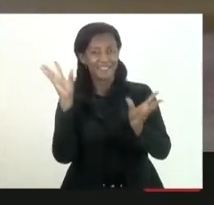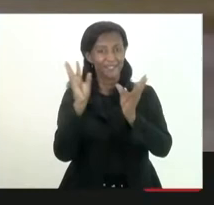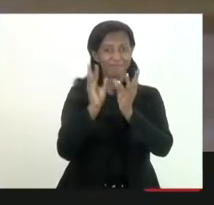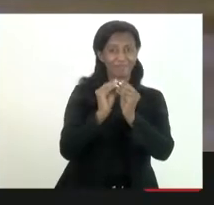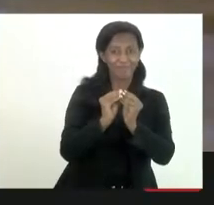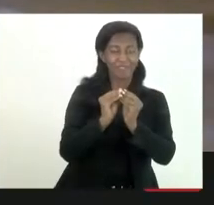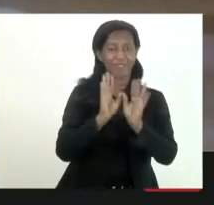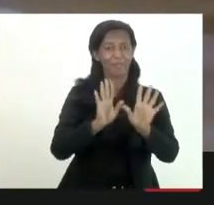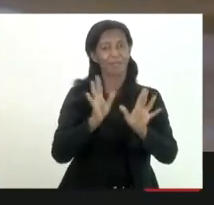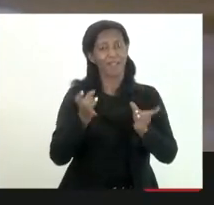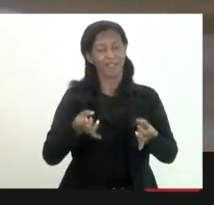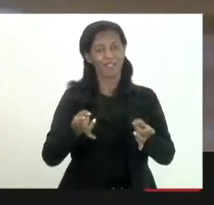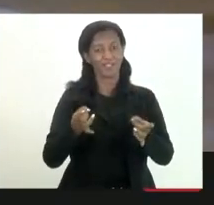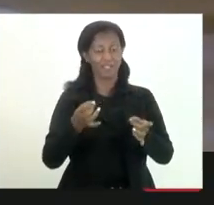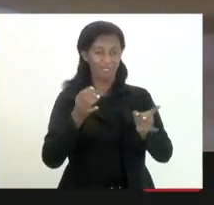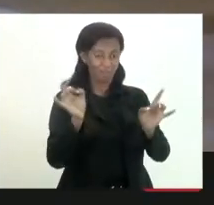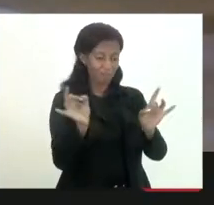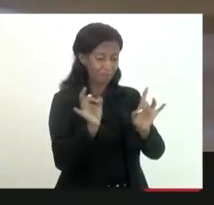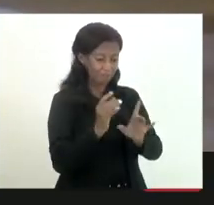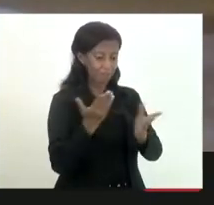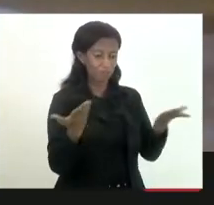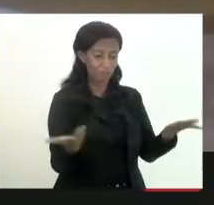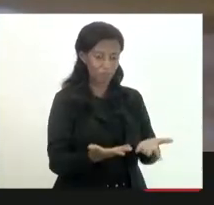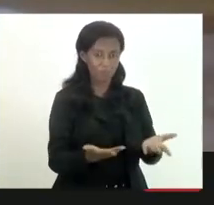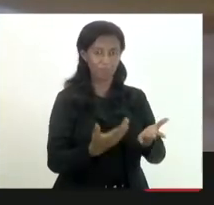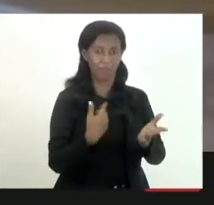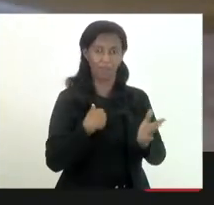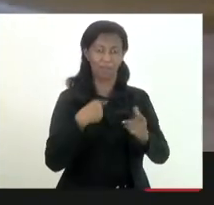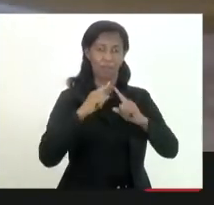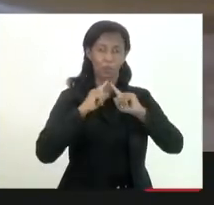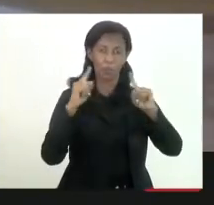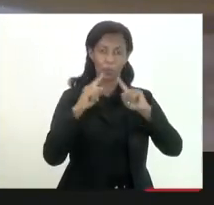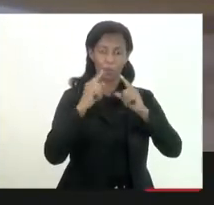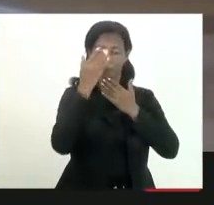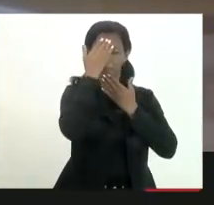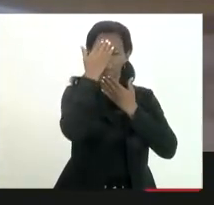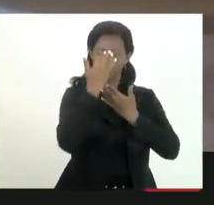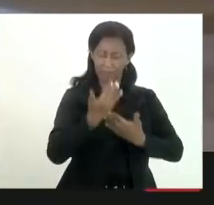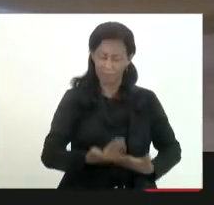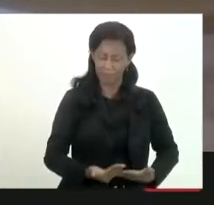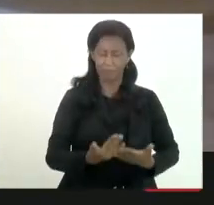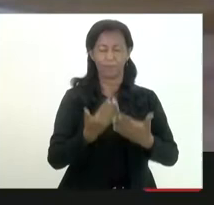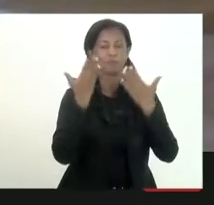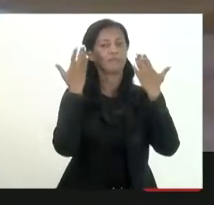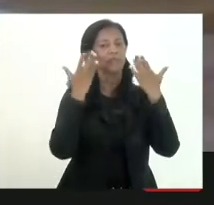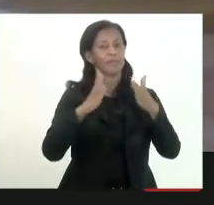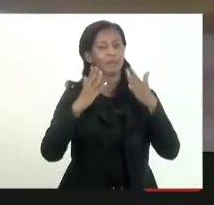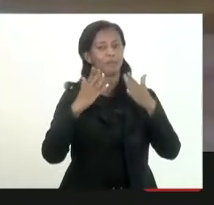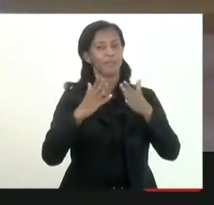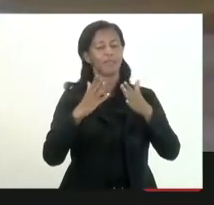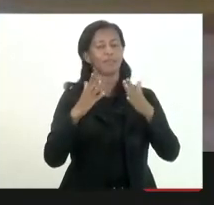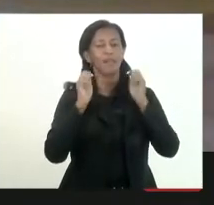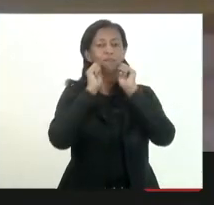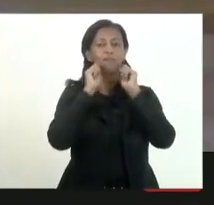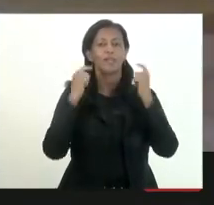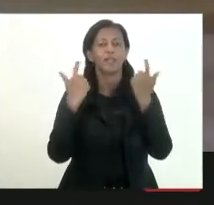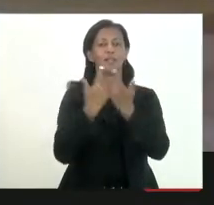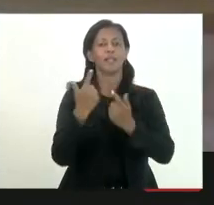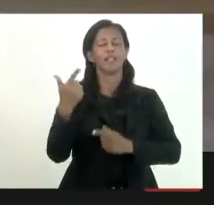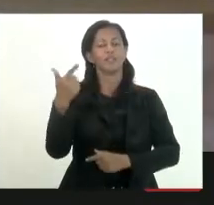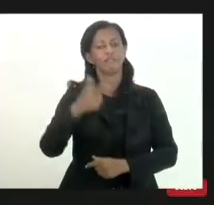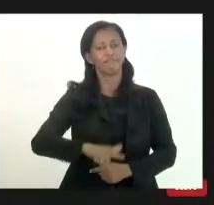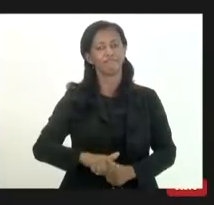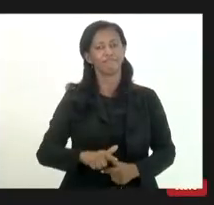quero deixar registrado aqui o meu agradecimento e parabenizar a Alerge mais uma vez por essa